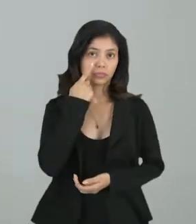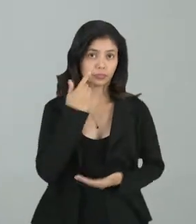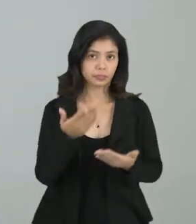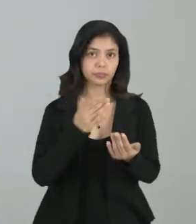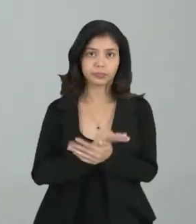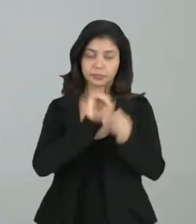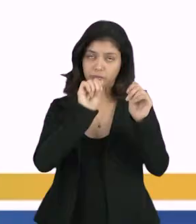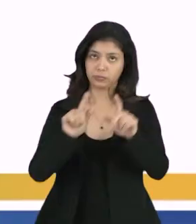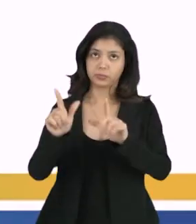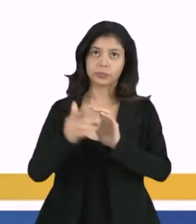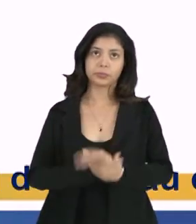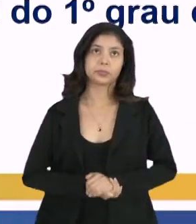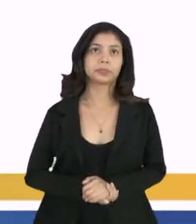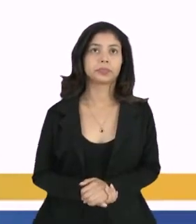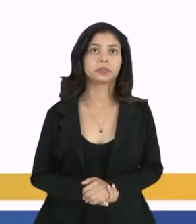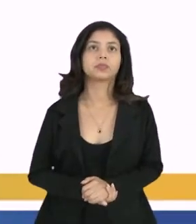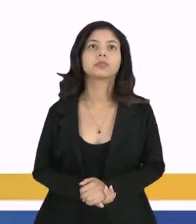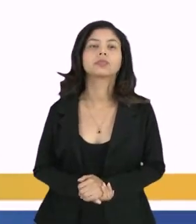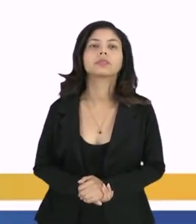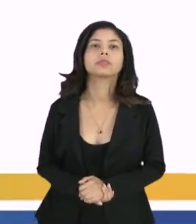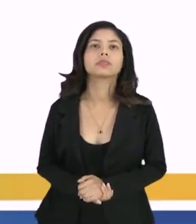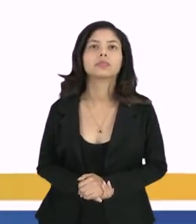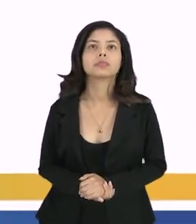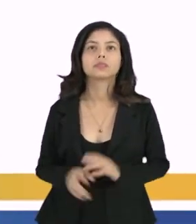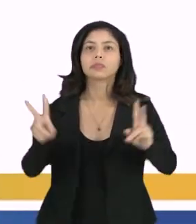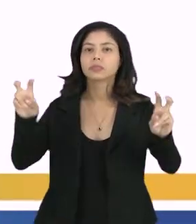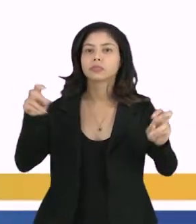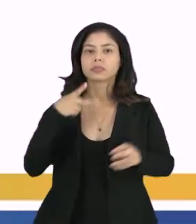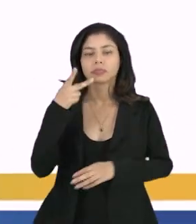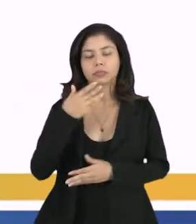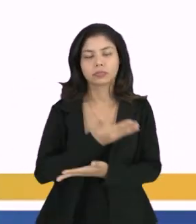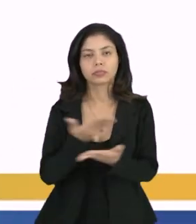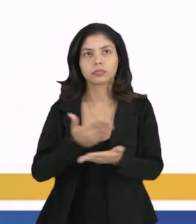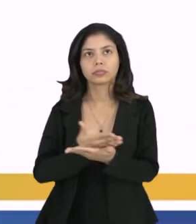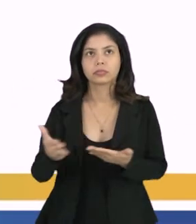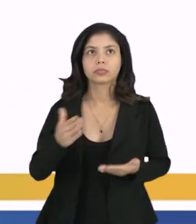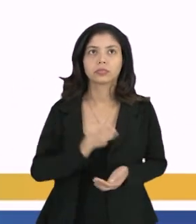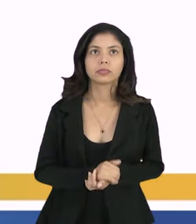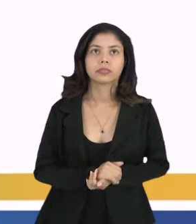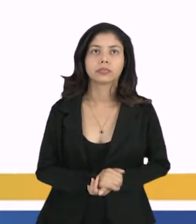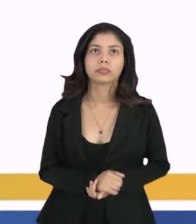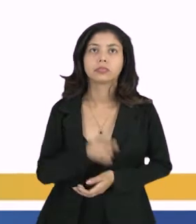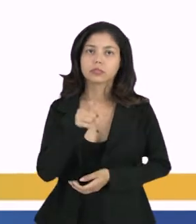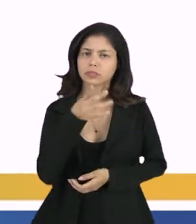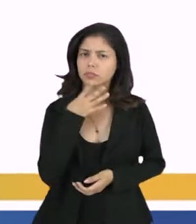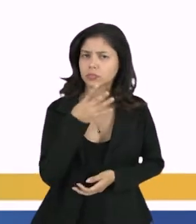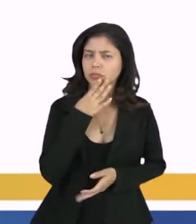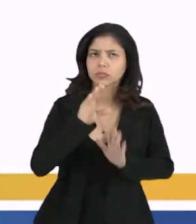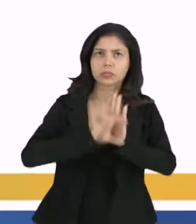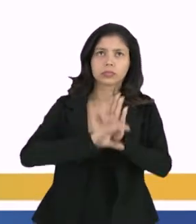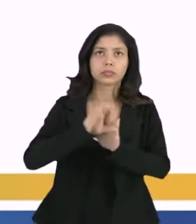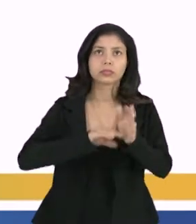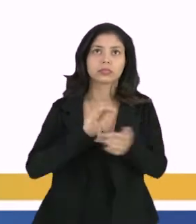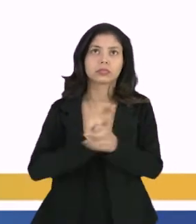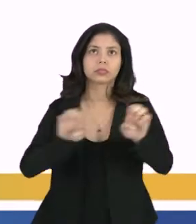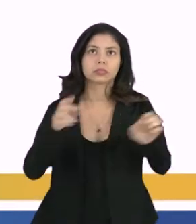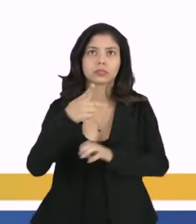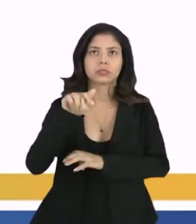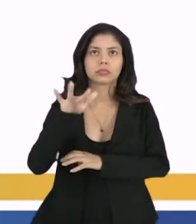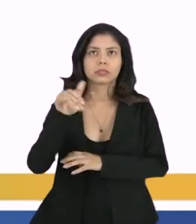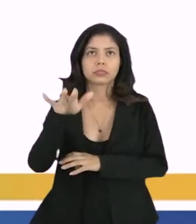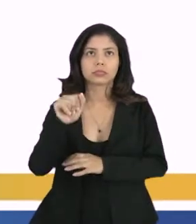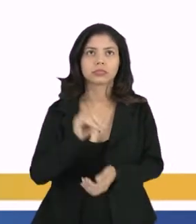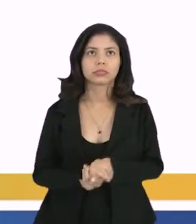nosso slide, né? Nós temos aí o nosso título, que eu já mencionei no início. E aí você já conhece o conceito de